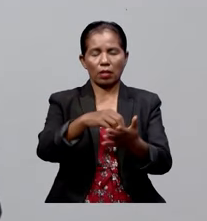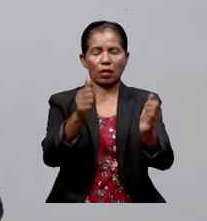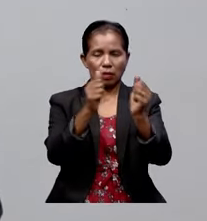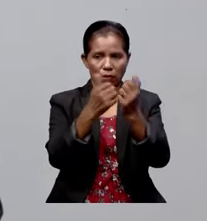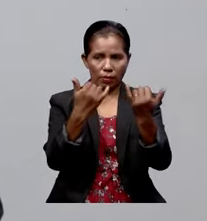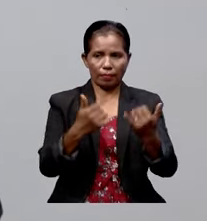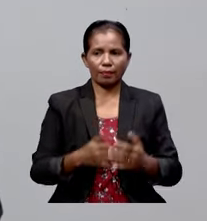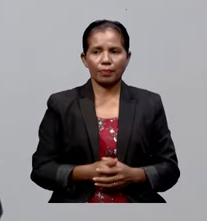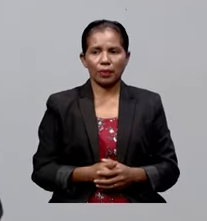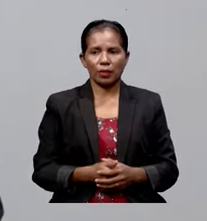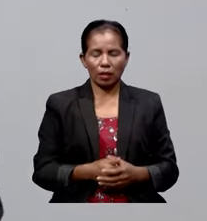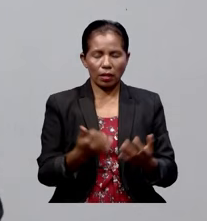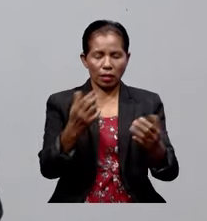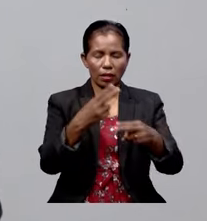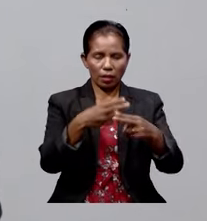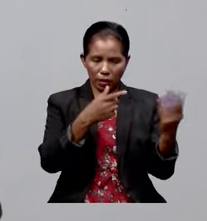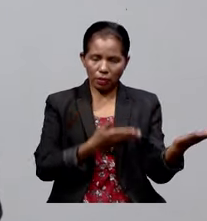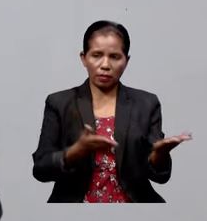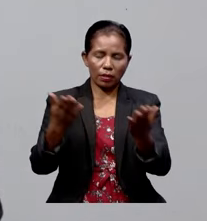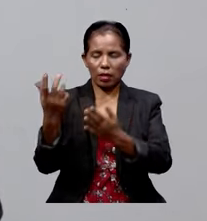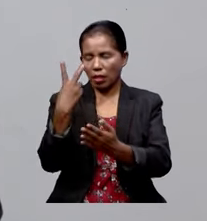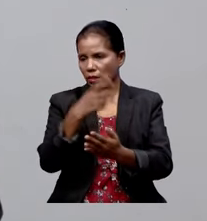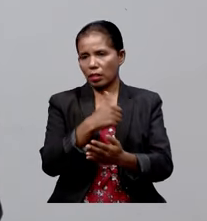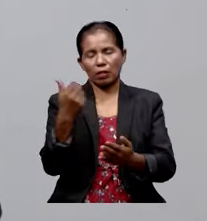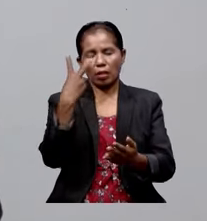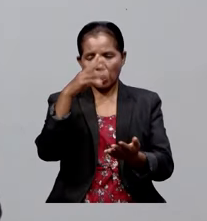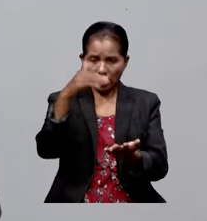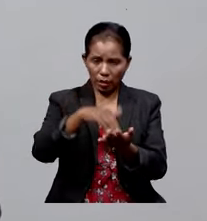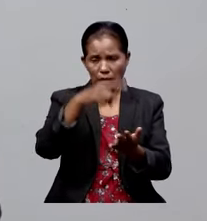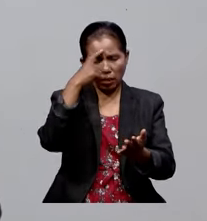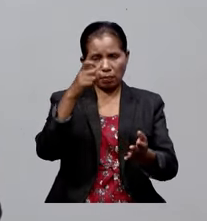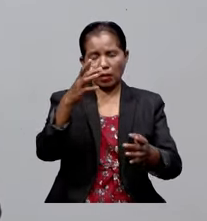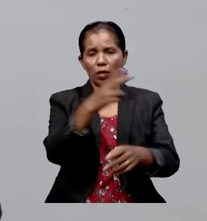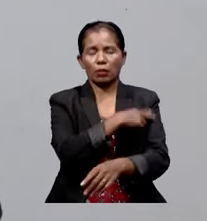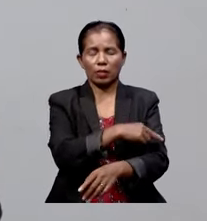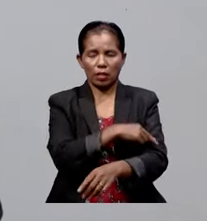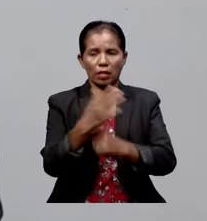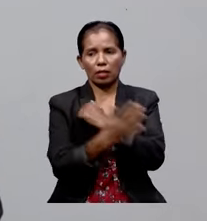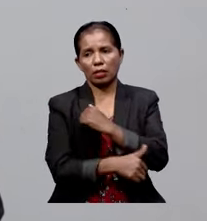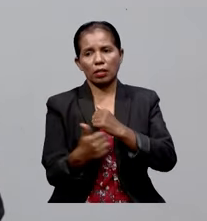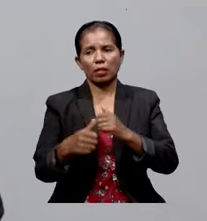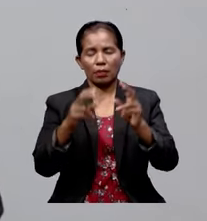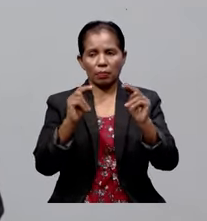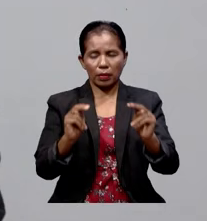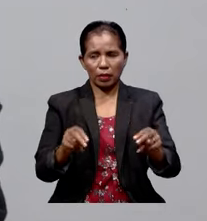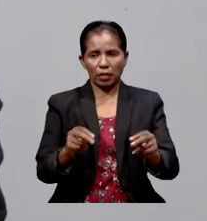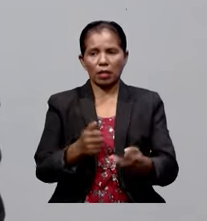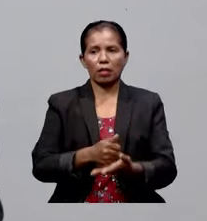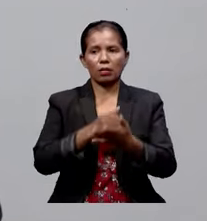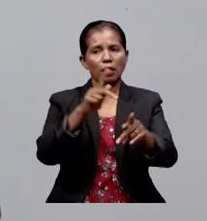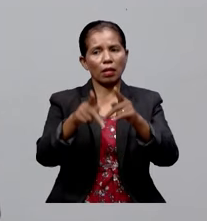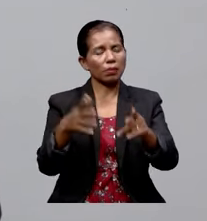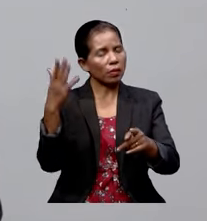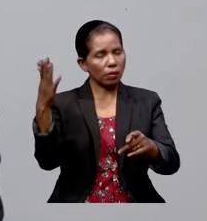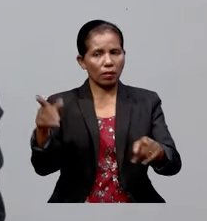data. Nem balo haruka bana e balo se hare filfale, tamba paciente para hospital railirmos, siremos precisa tatene sirnia população hina